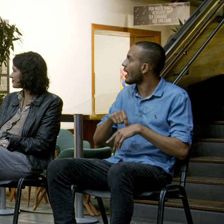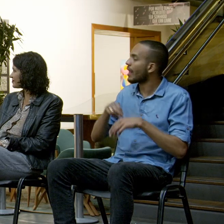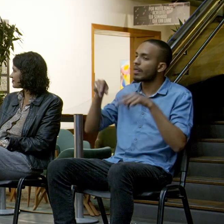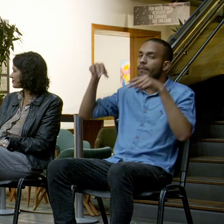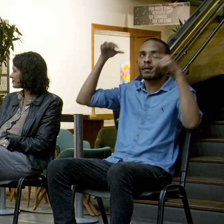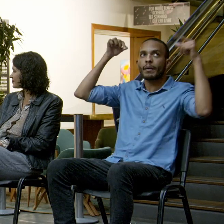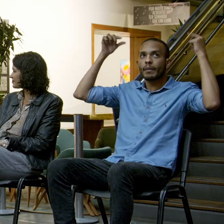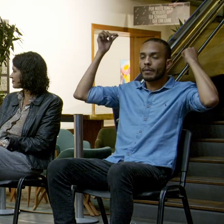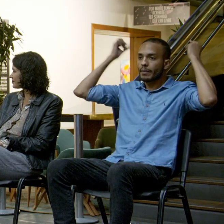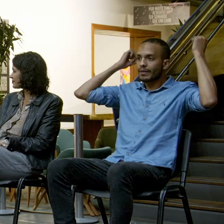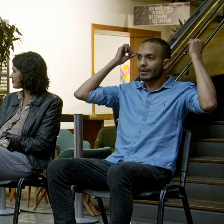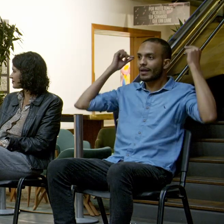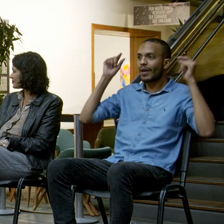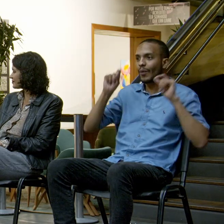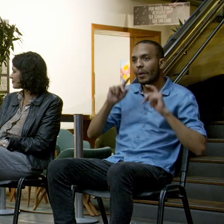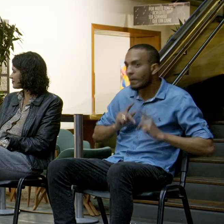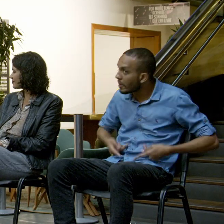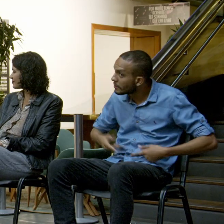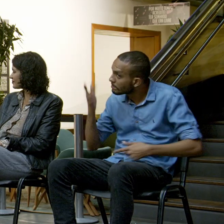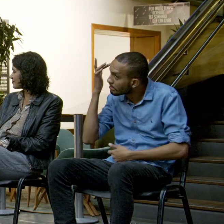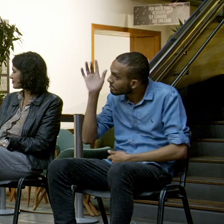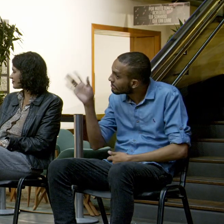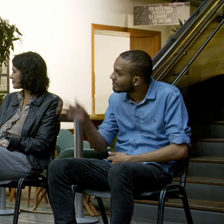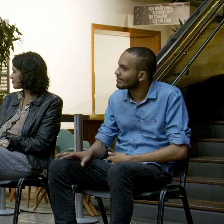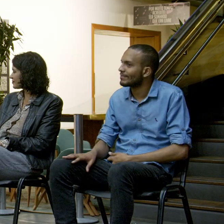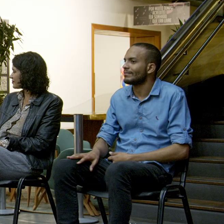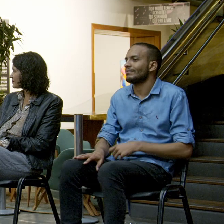humanas? Eu não sei.